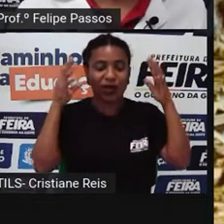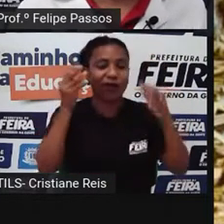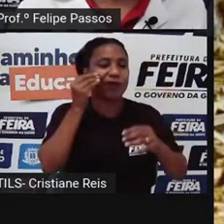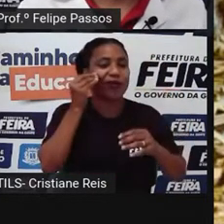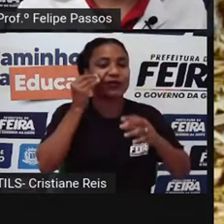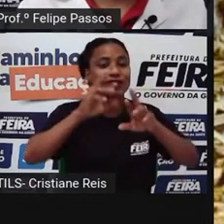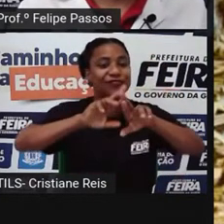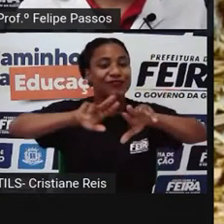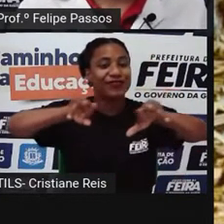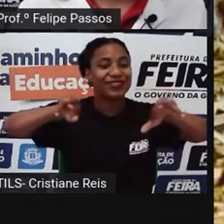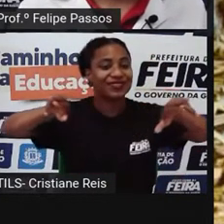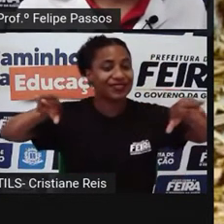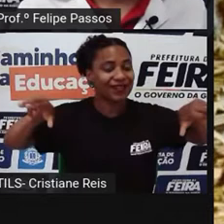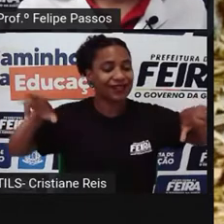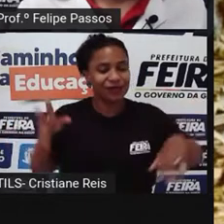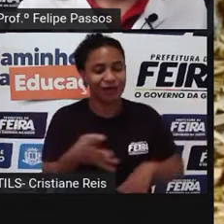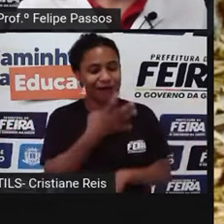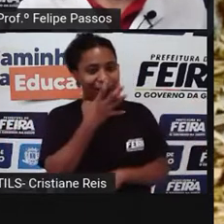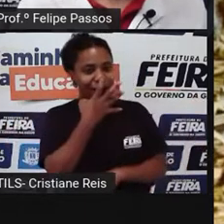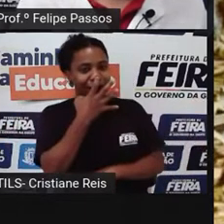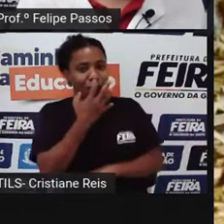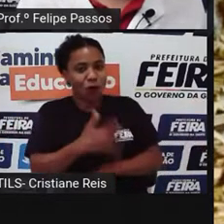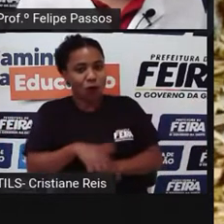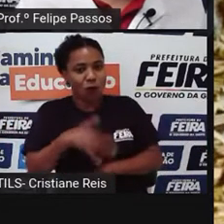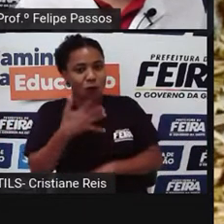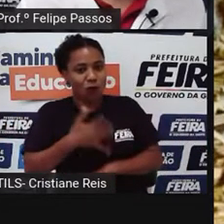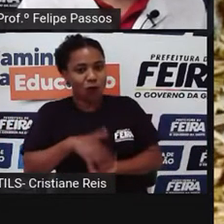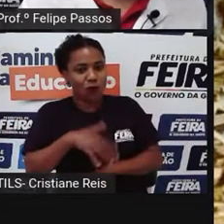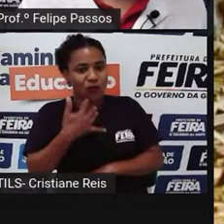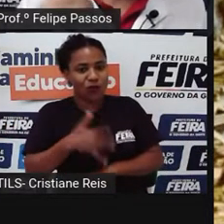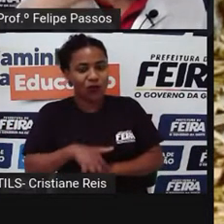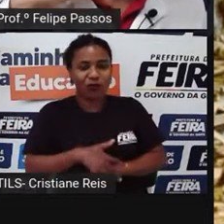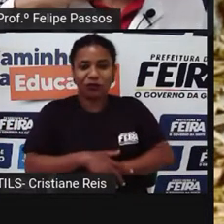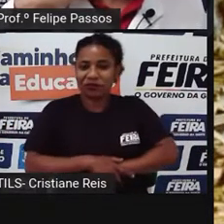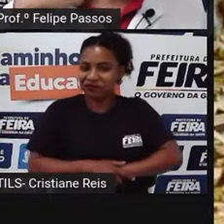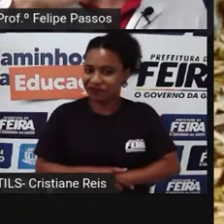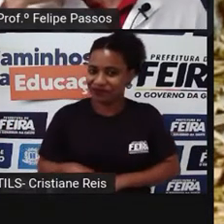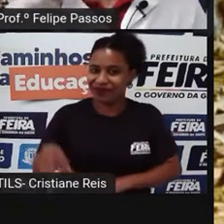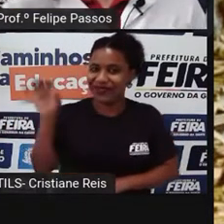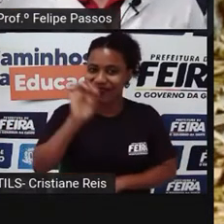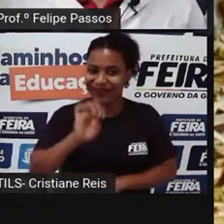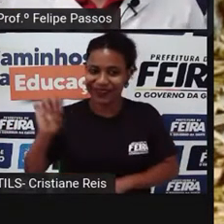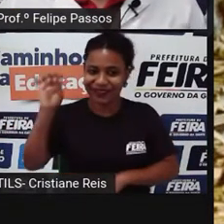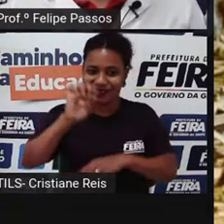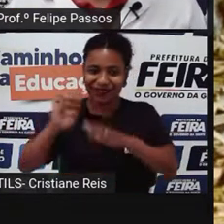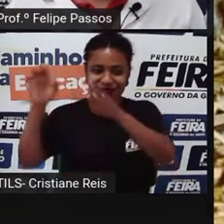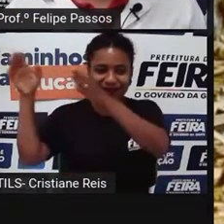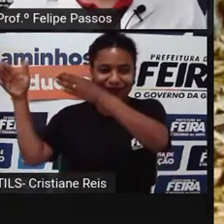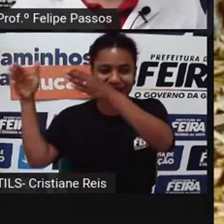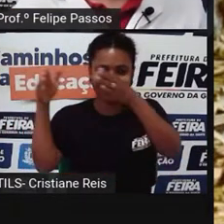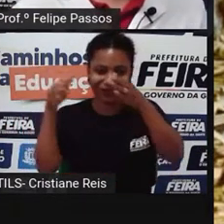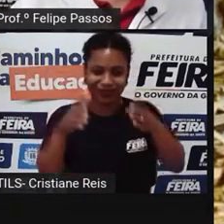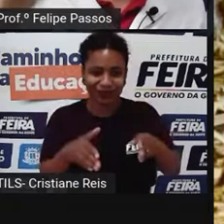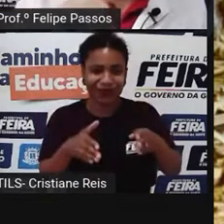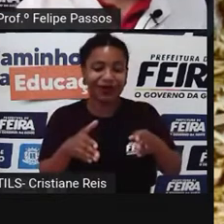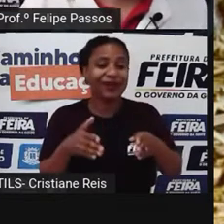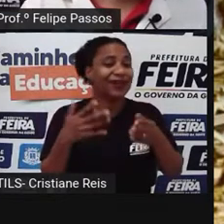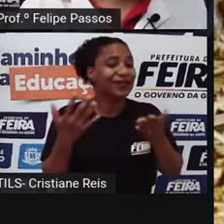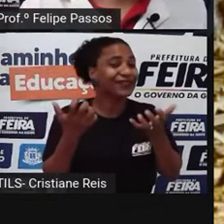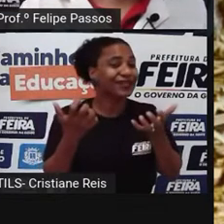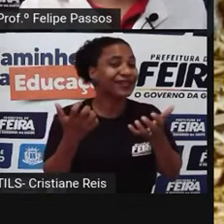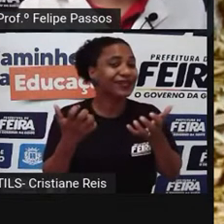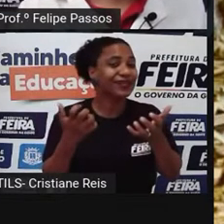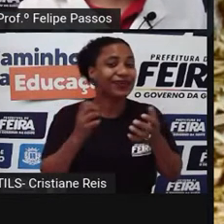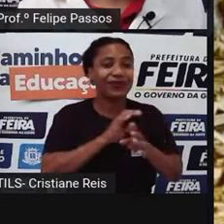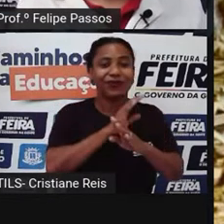de espécies, ela é encantadora. Então, o pessoal da Europa chegou aqui querendo chegar lá nas Índias, né? Mas chegaram aqui